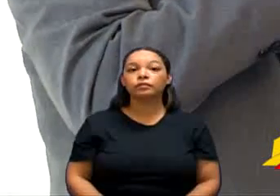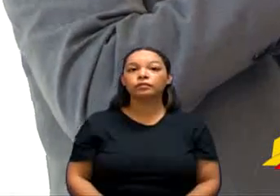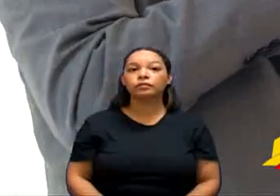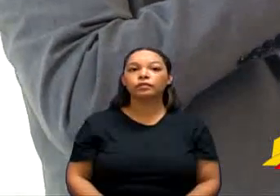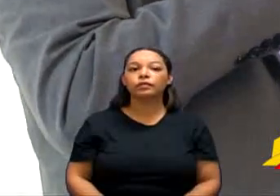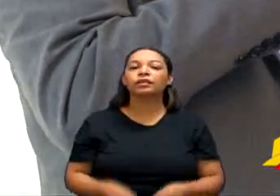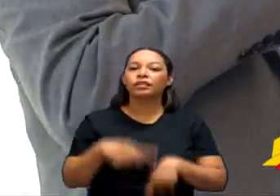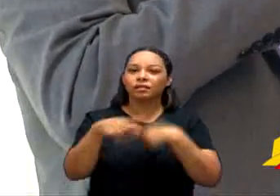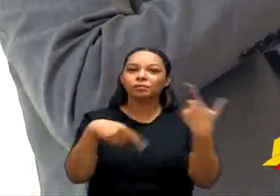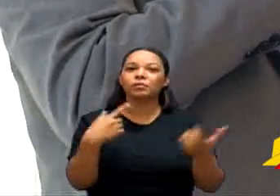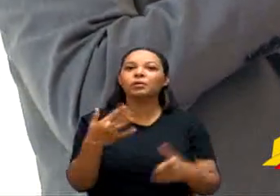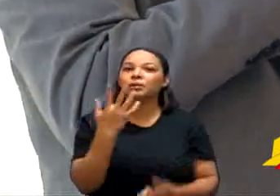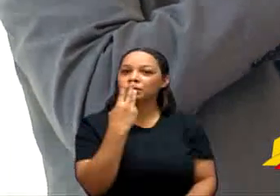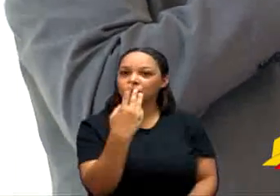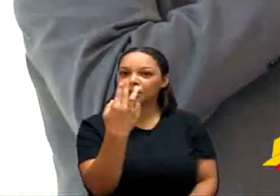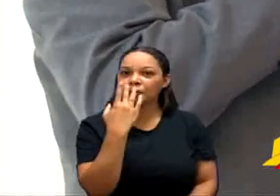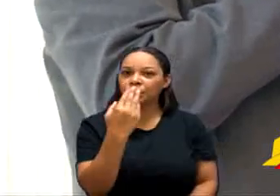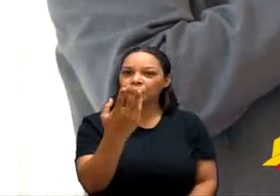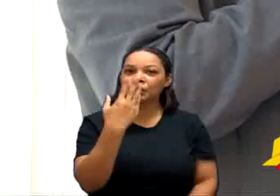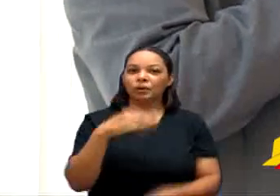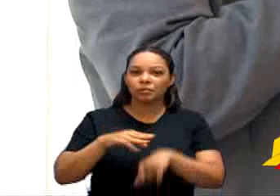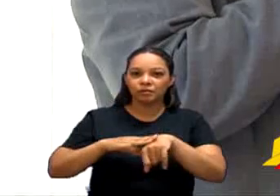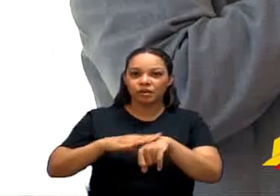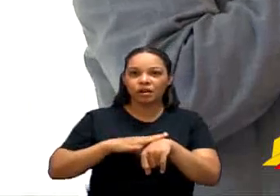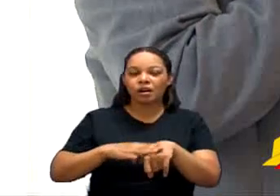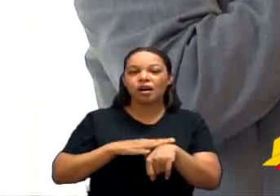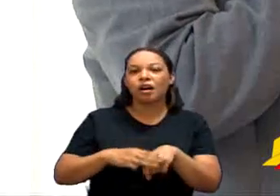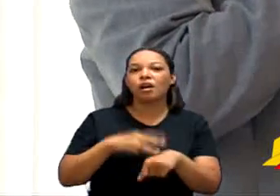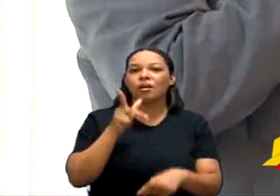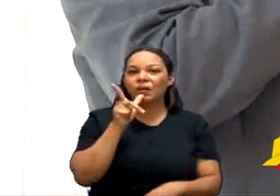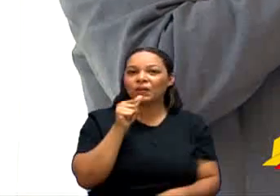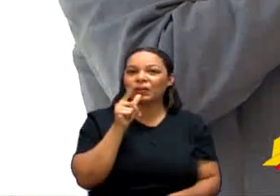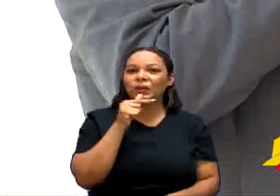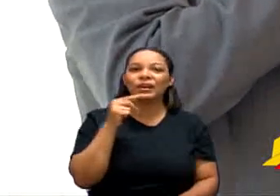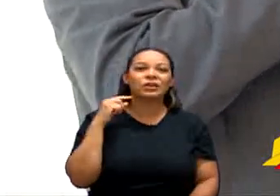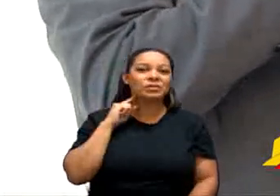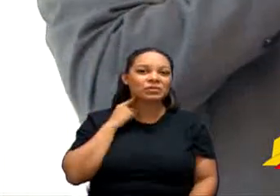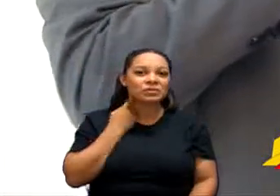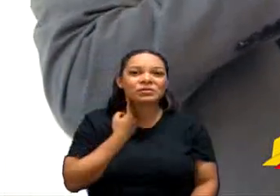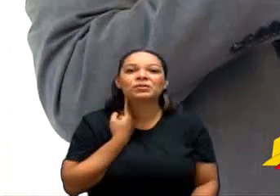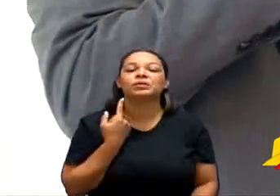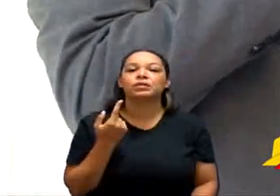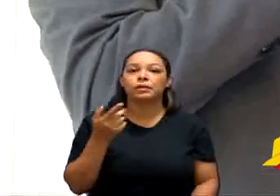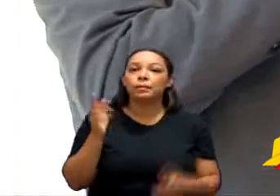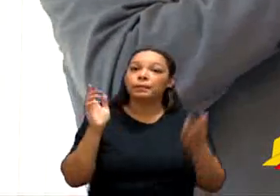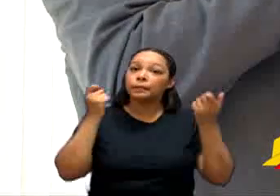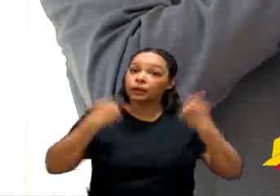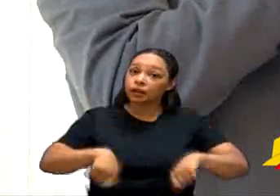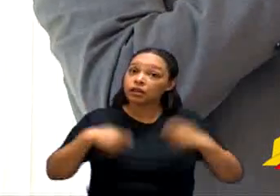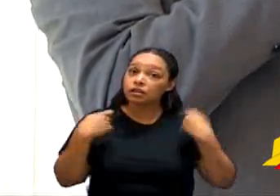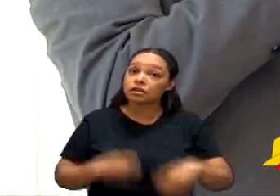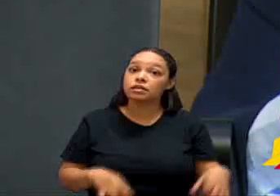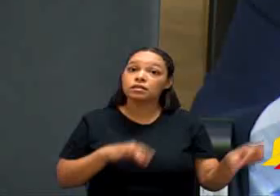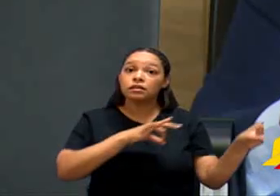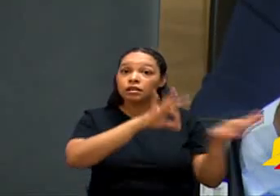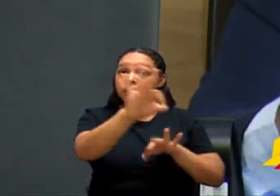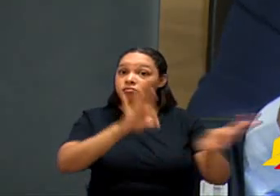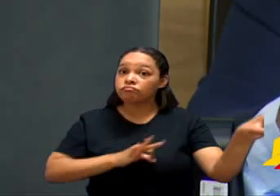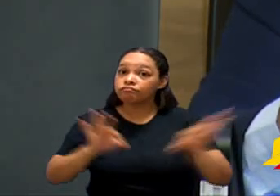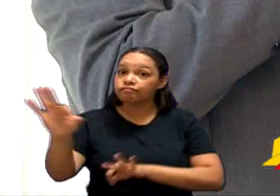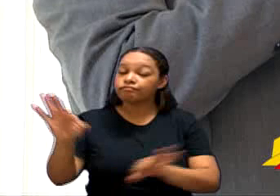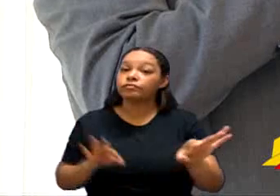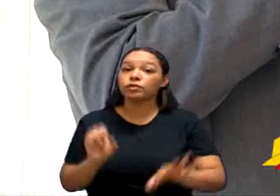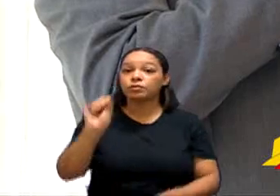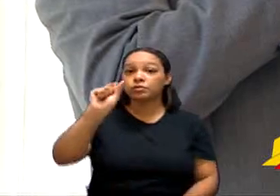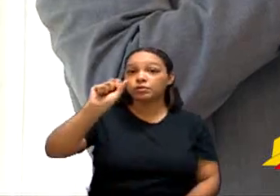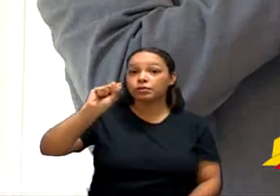aquela coloração de terra mesmo na água. Tal. Agora, precisa criar um instrumento e isso sai, já